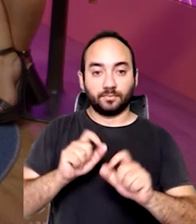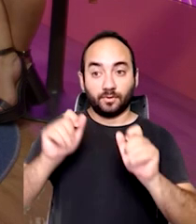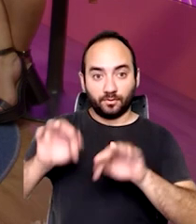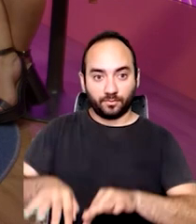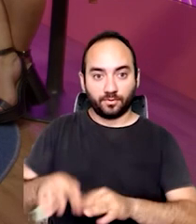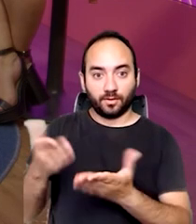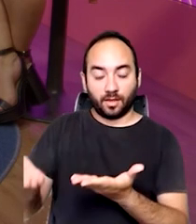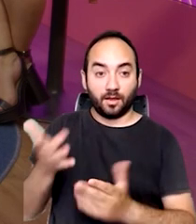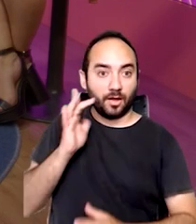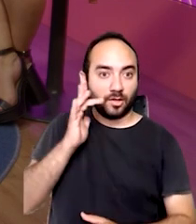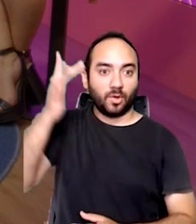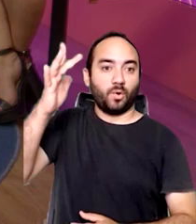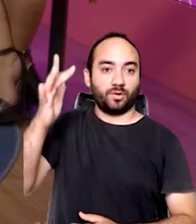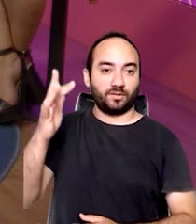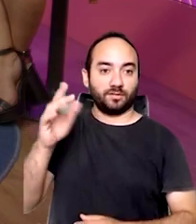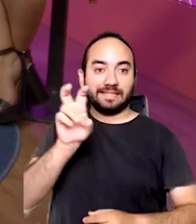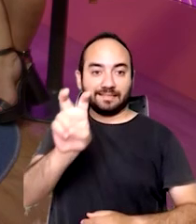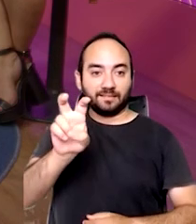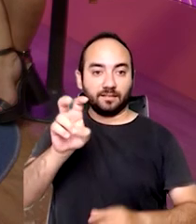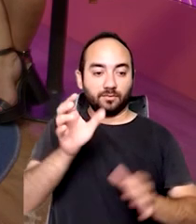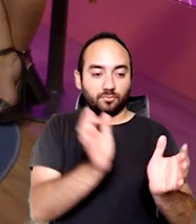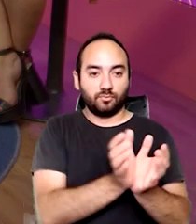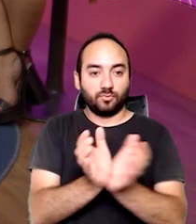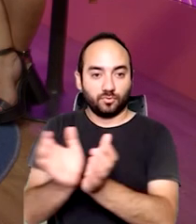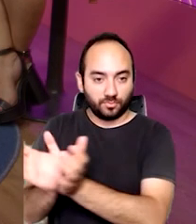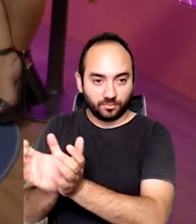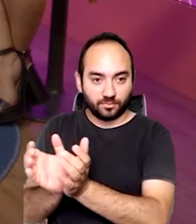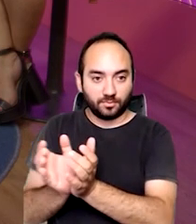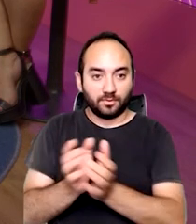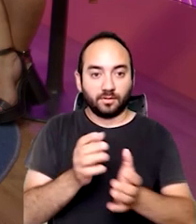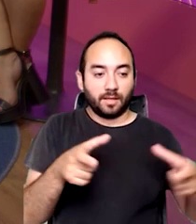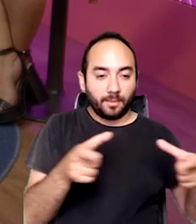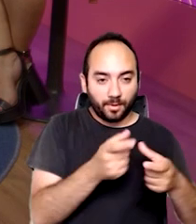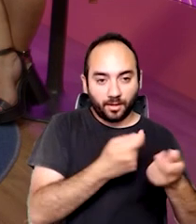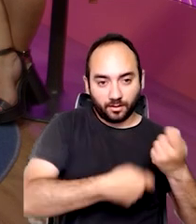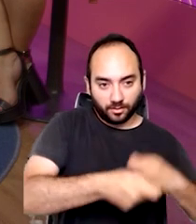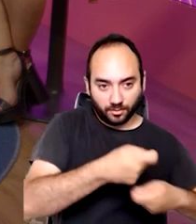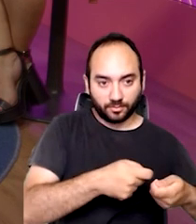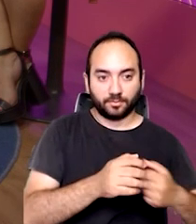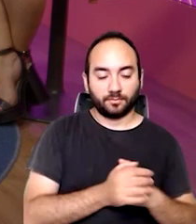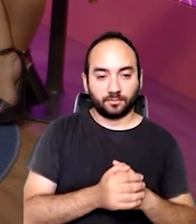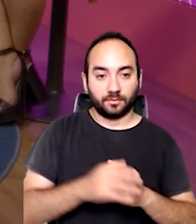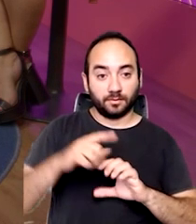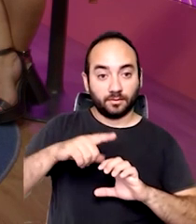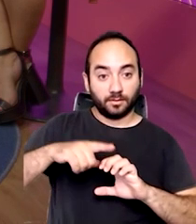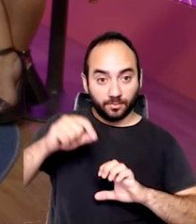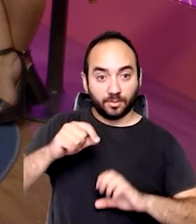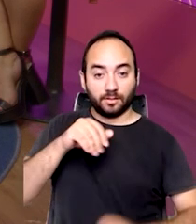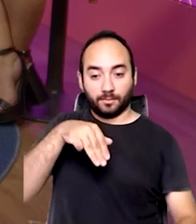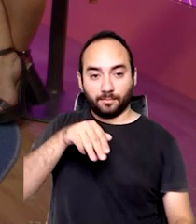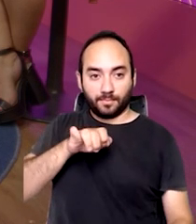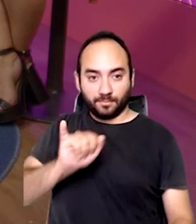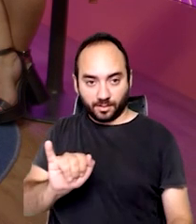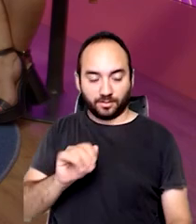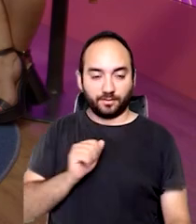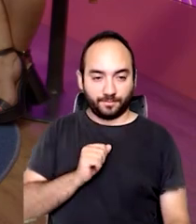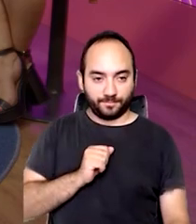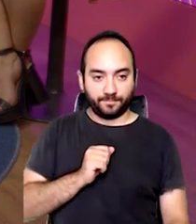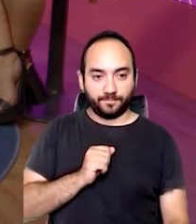nossas finalistas ouro das cinco categorias eh pequenos negócios microempreendedora